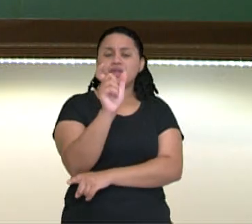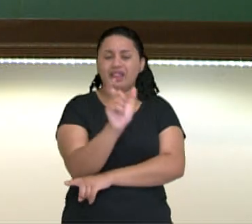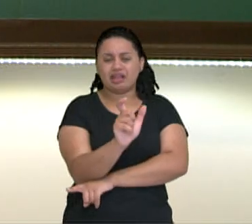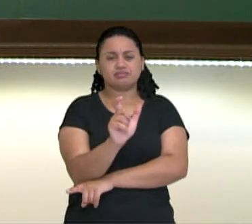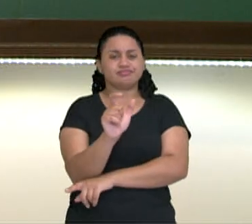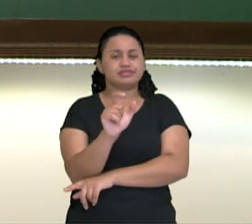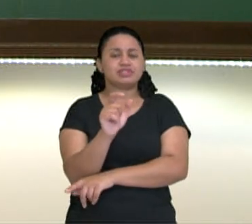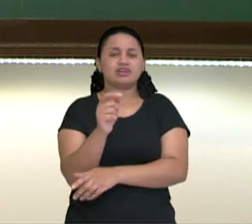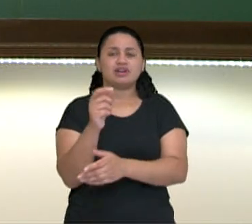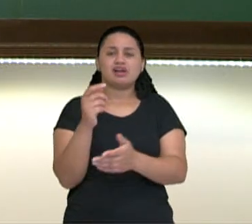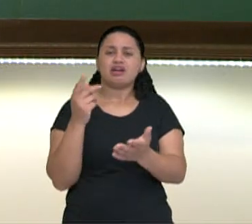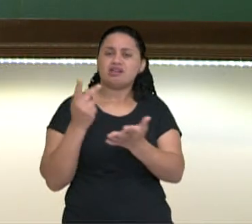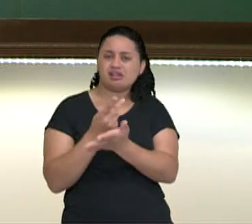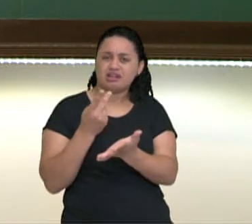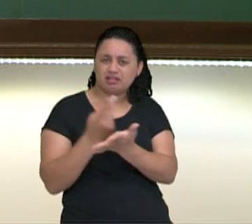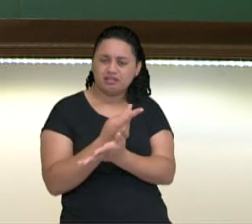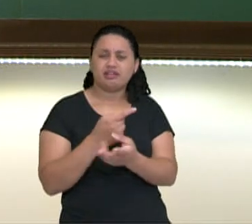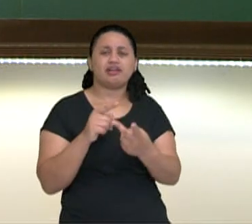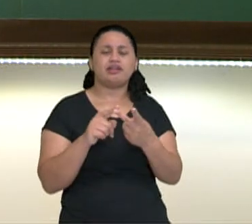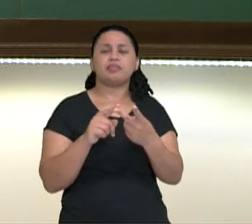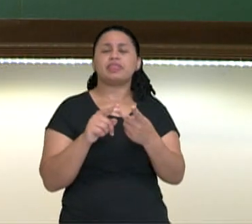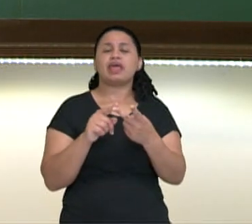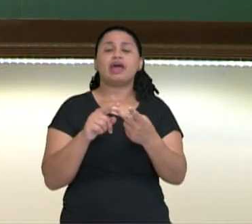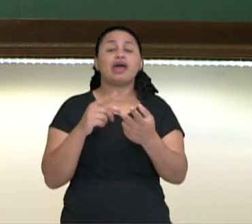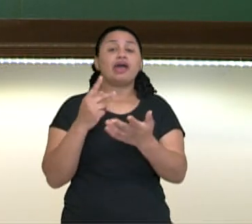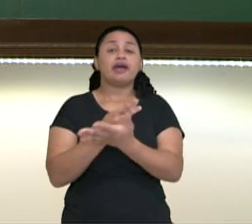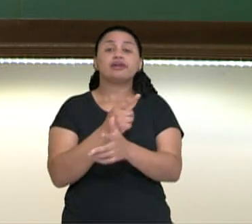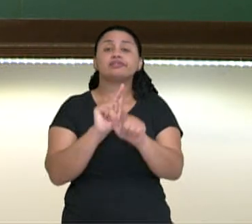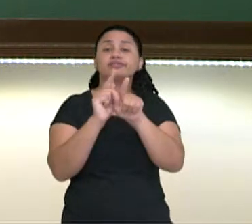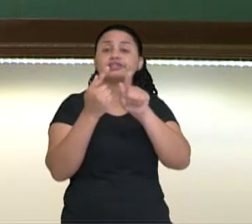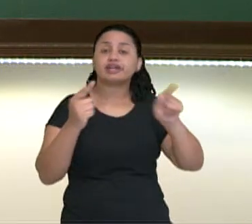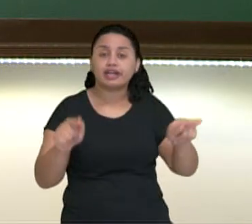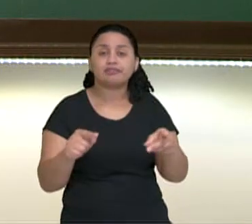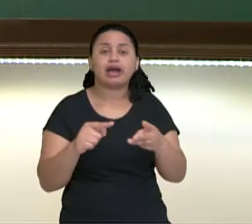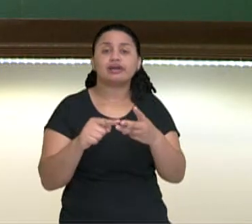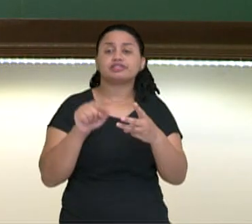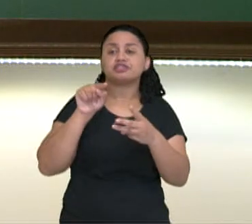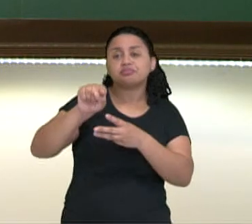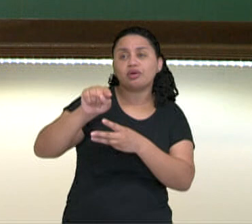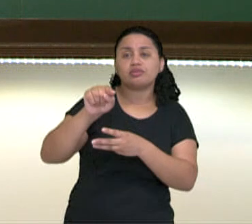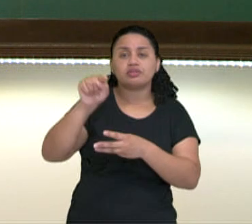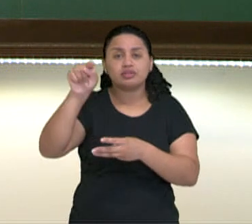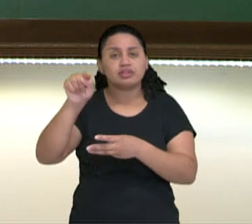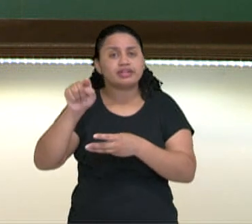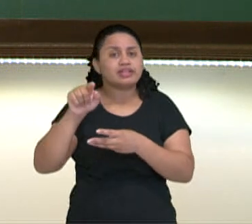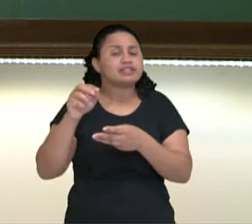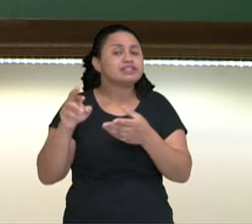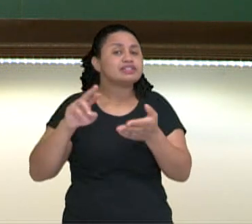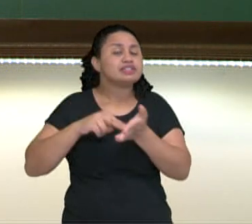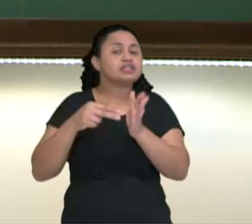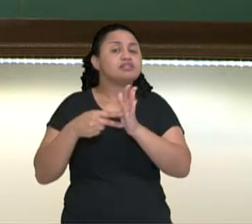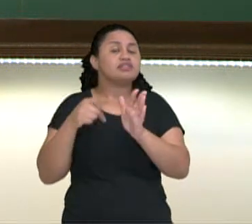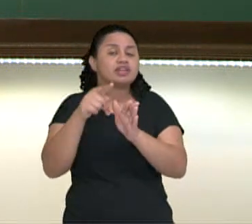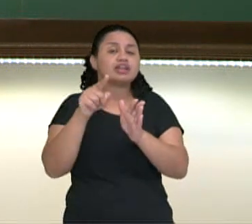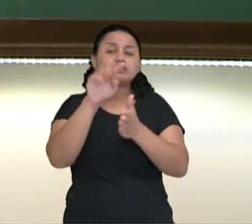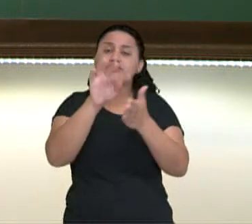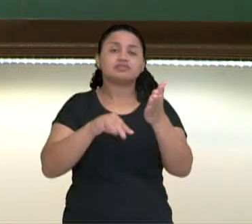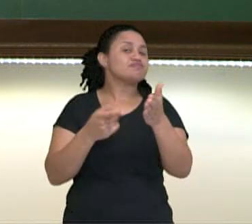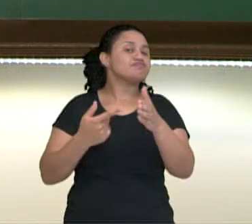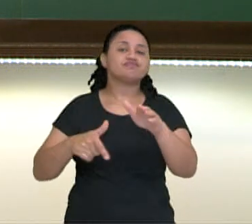erradas, erro de gramática ou até mesmo de pontuação, quer dizer que esse texto não foi revisado. E se ele não foi